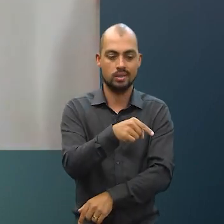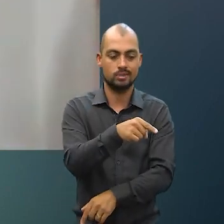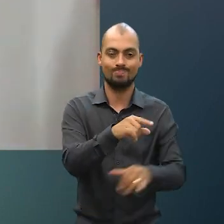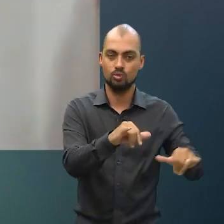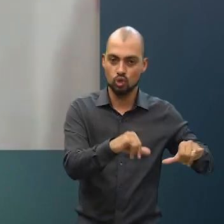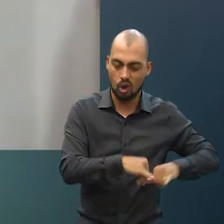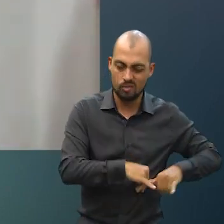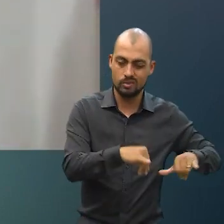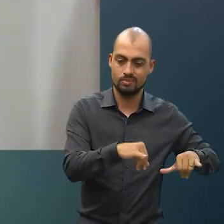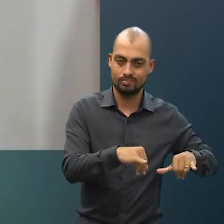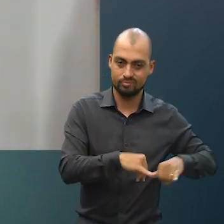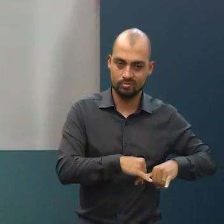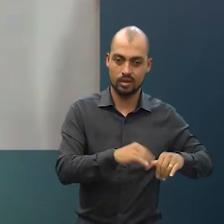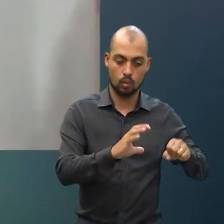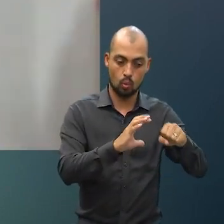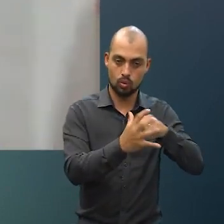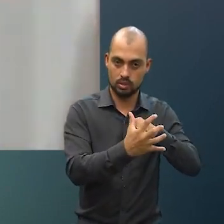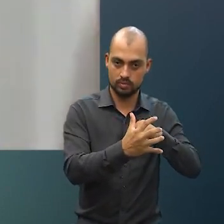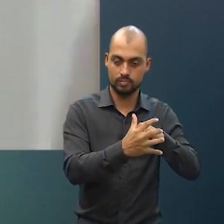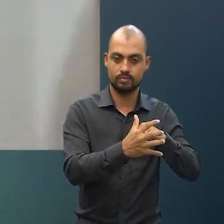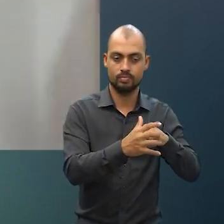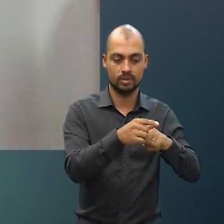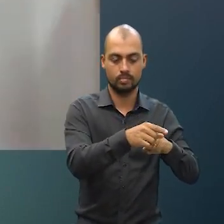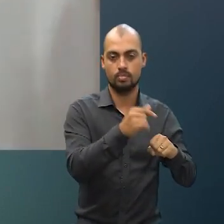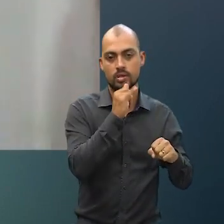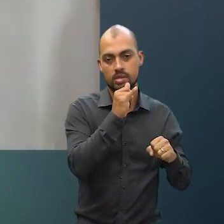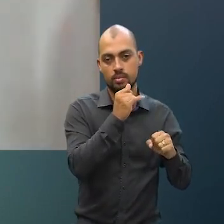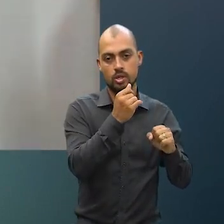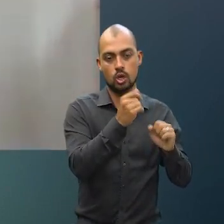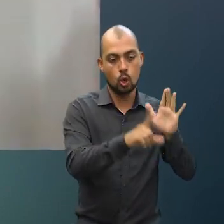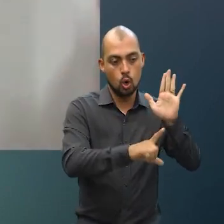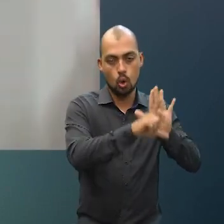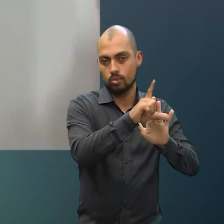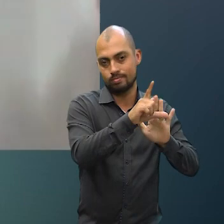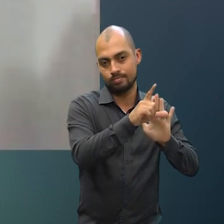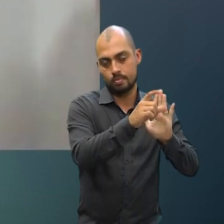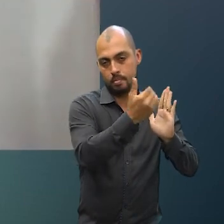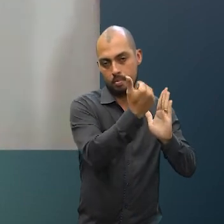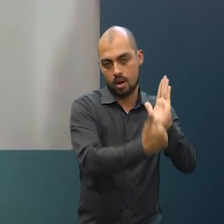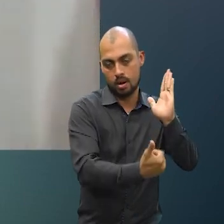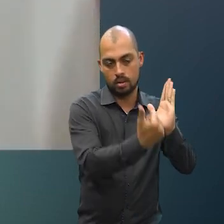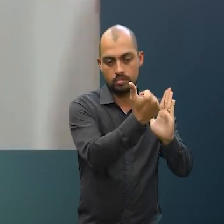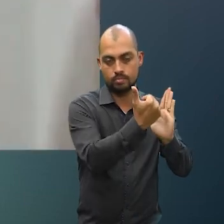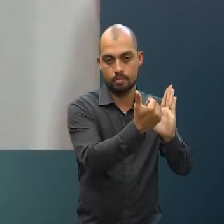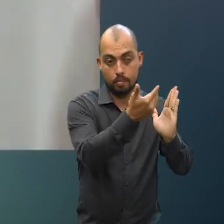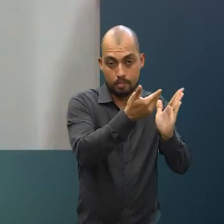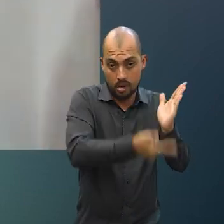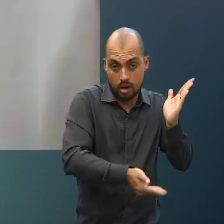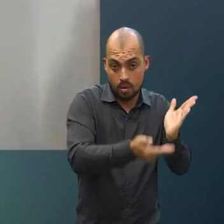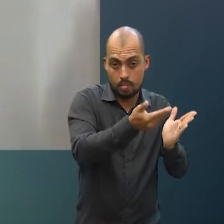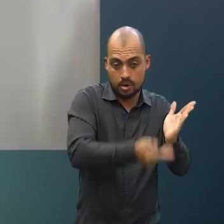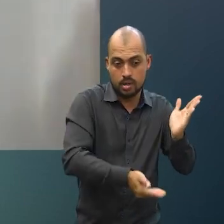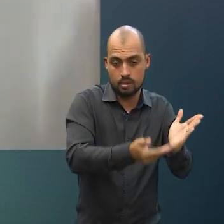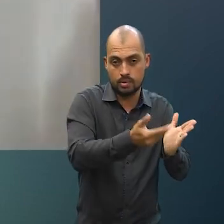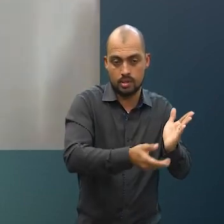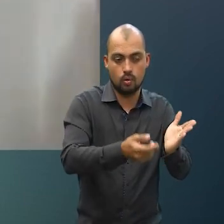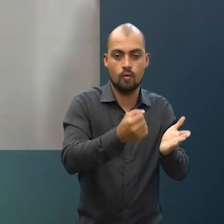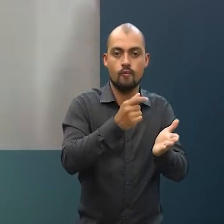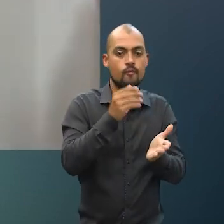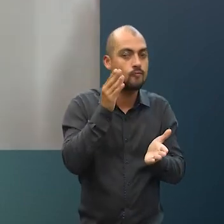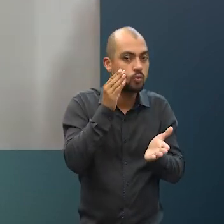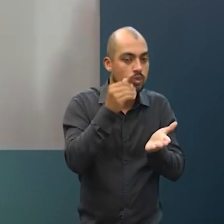afetada no contexto de pandemia, né? Então, ela perdeu receita, ela teve que demitir as pessoas, né, funcionários. Então,